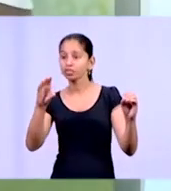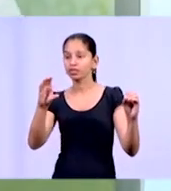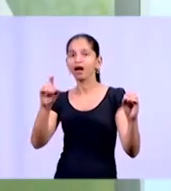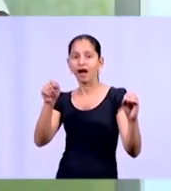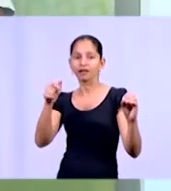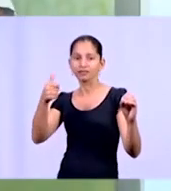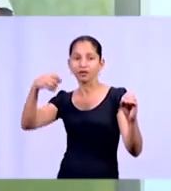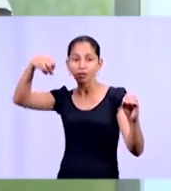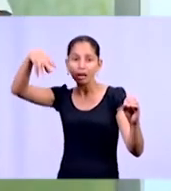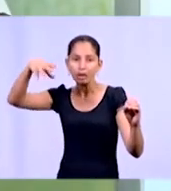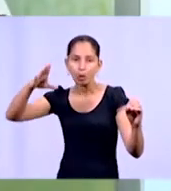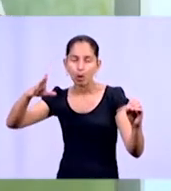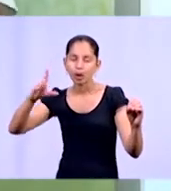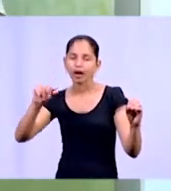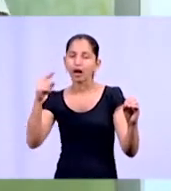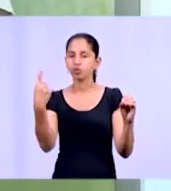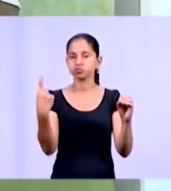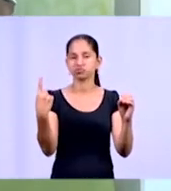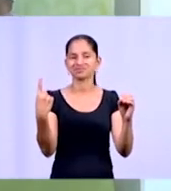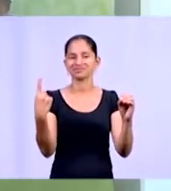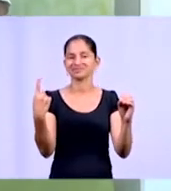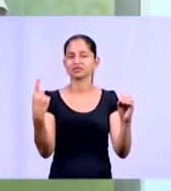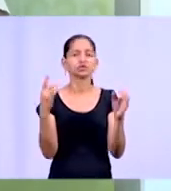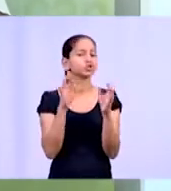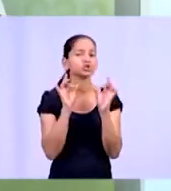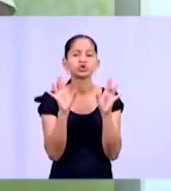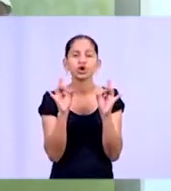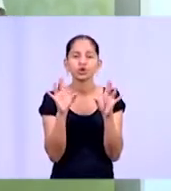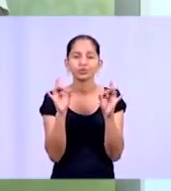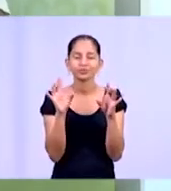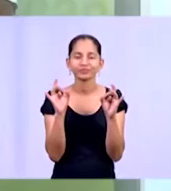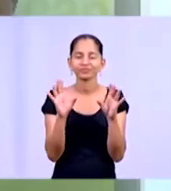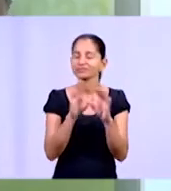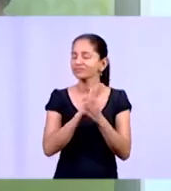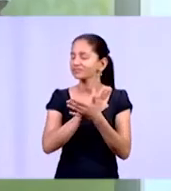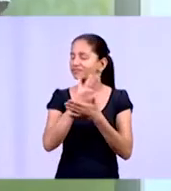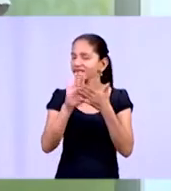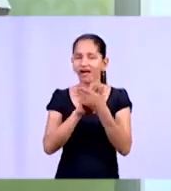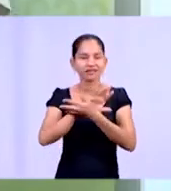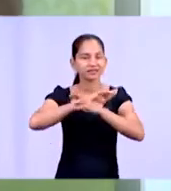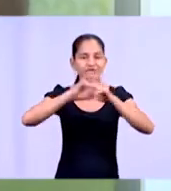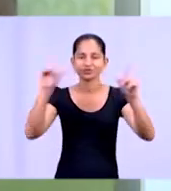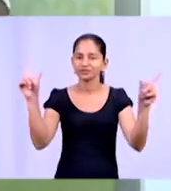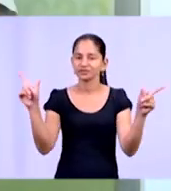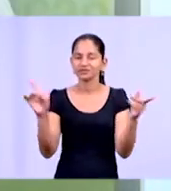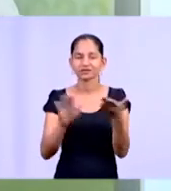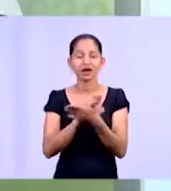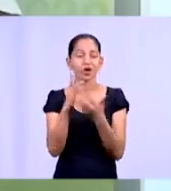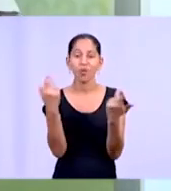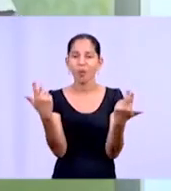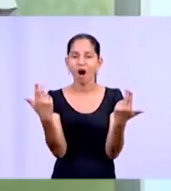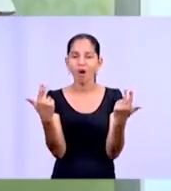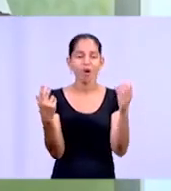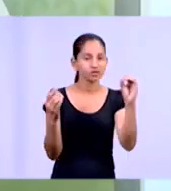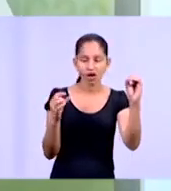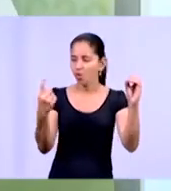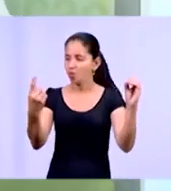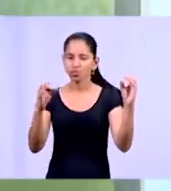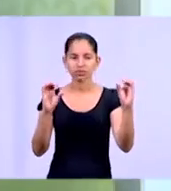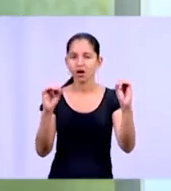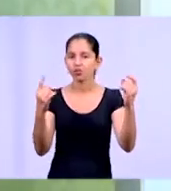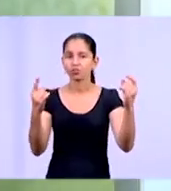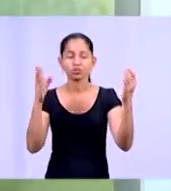sistema binário, na verdade, a gente está falando em zeros e uns, ou quer dizer, desligados e ligados. Ele é que permitiu, por